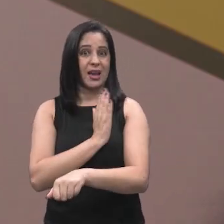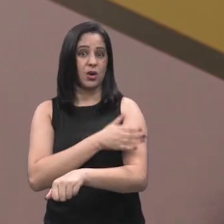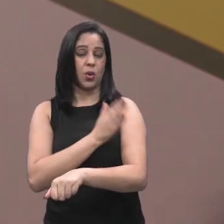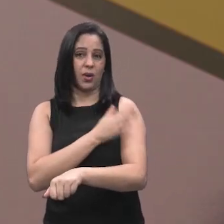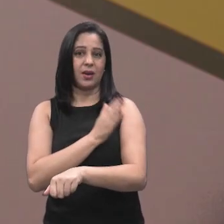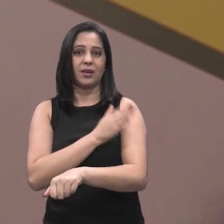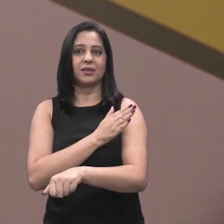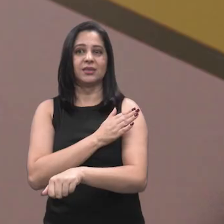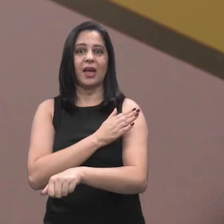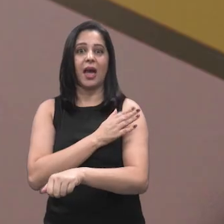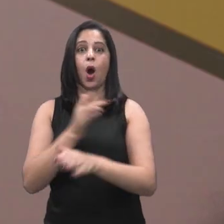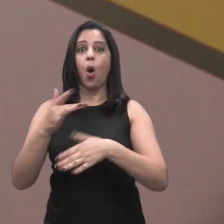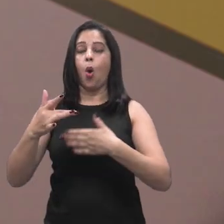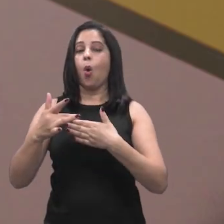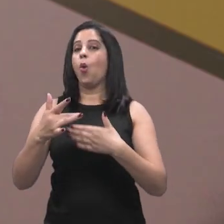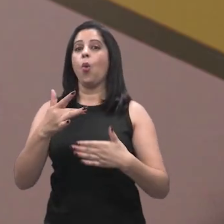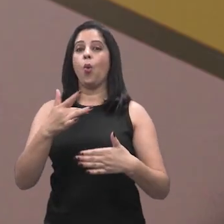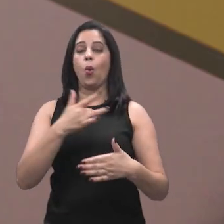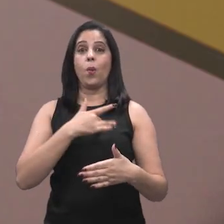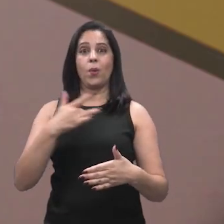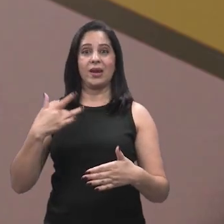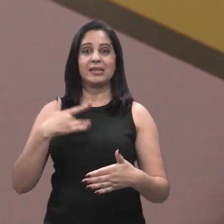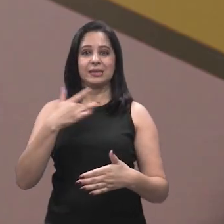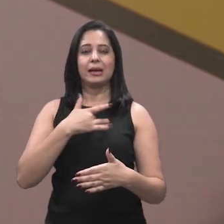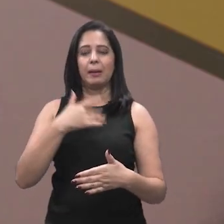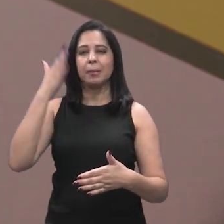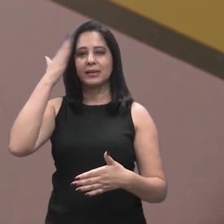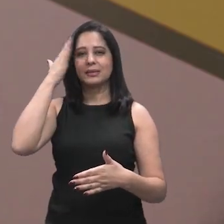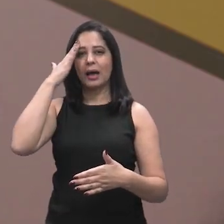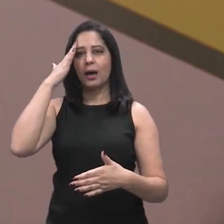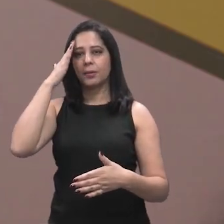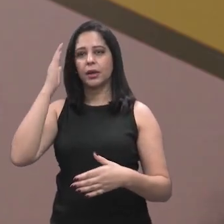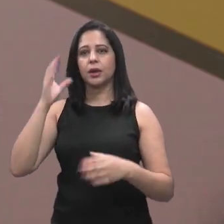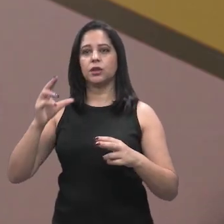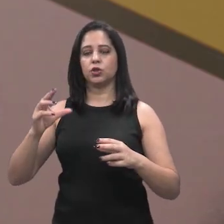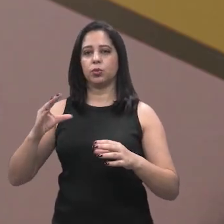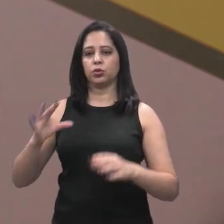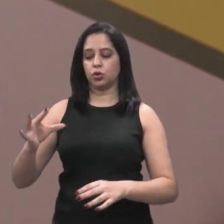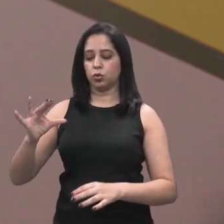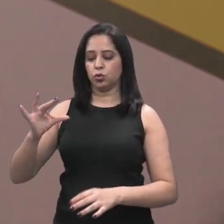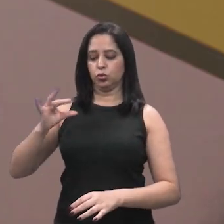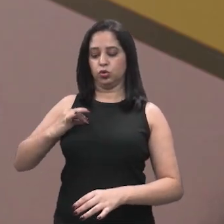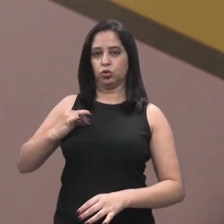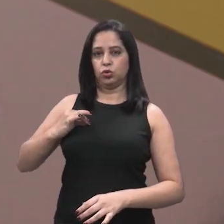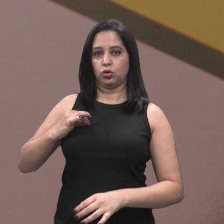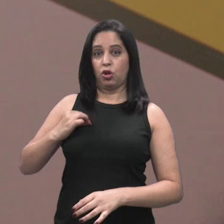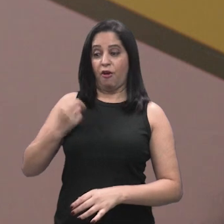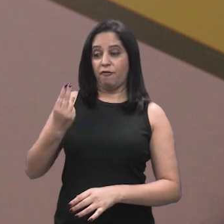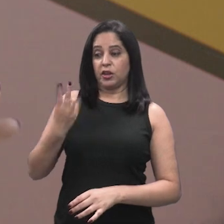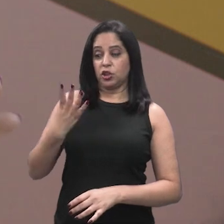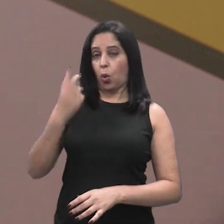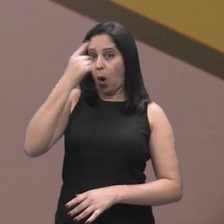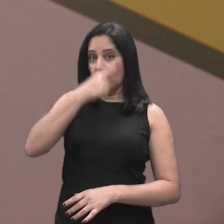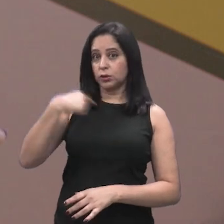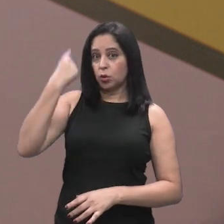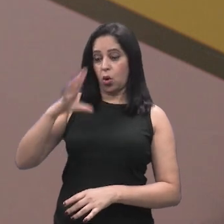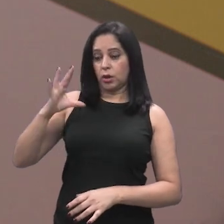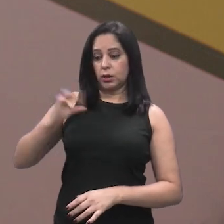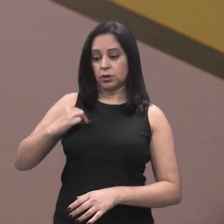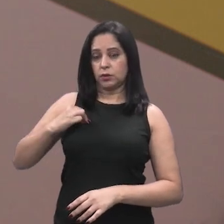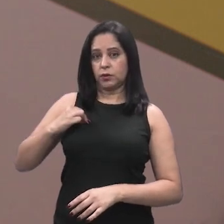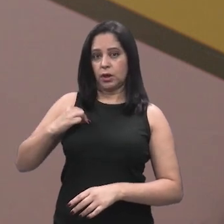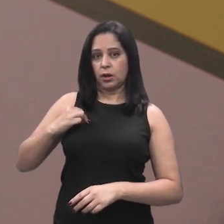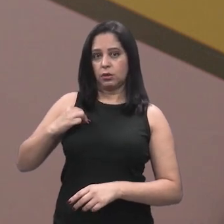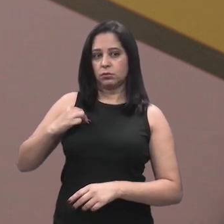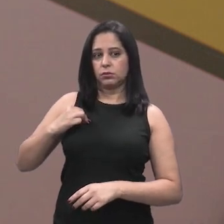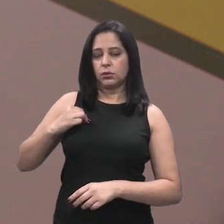fazer um mapa, que é aquele aparelhinho que você fica com 24 horas, para você ter a aferição 24 horas da sua pressão,